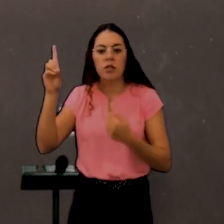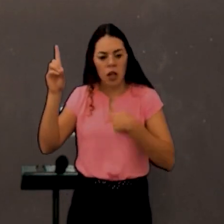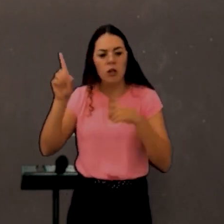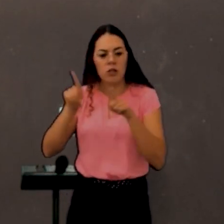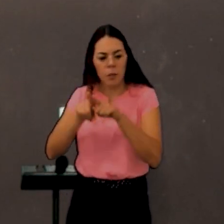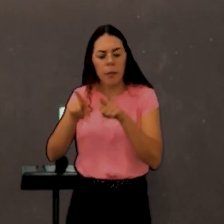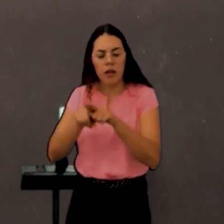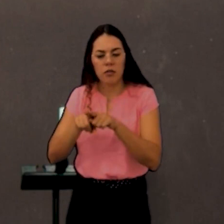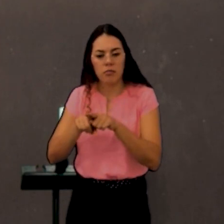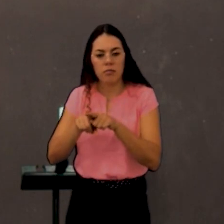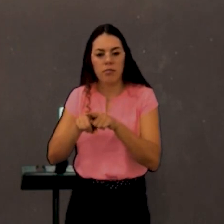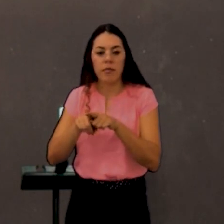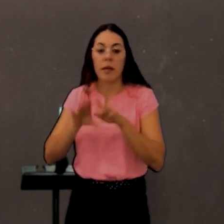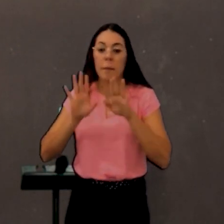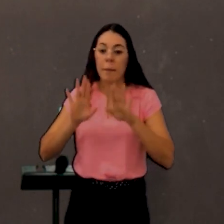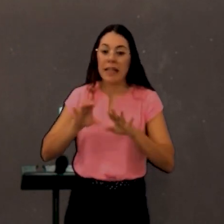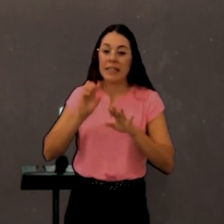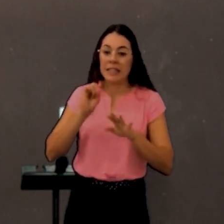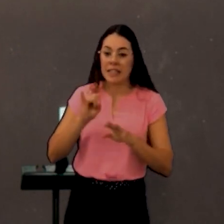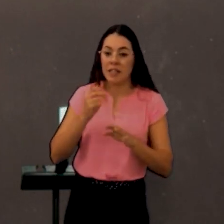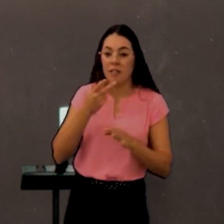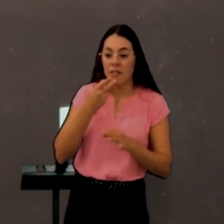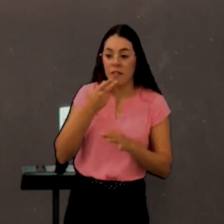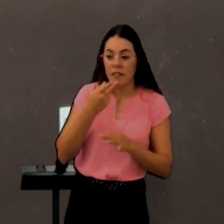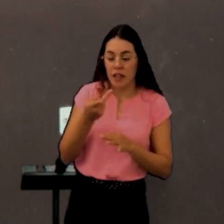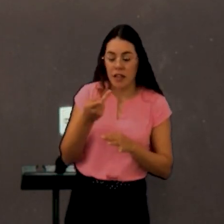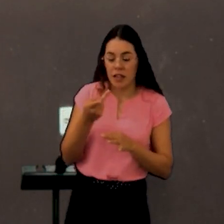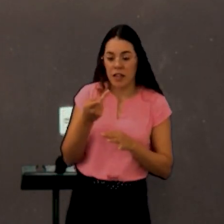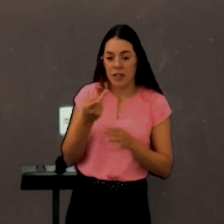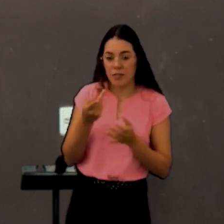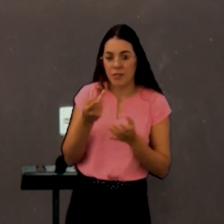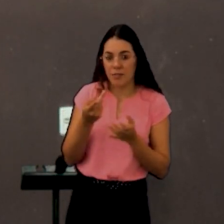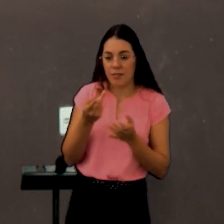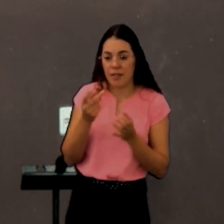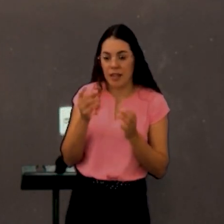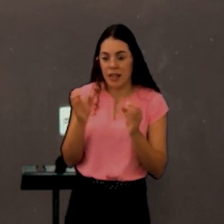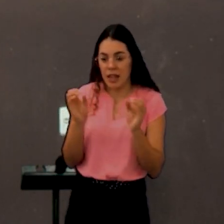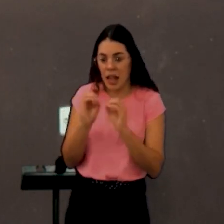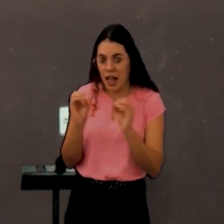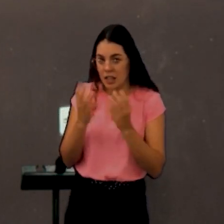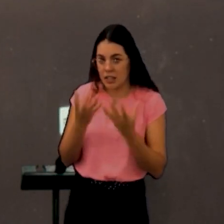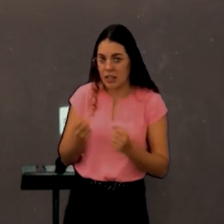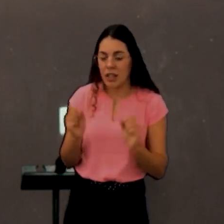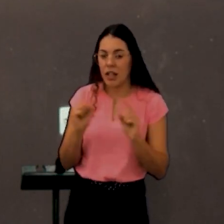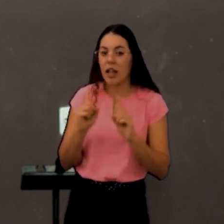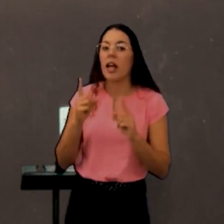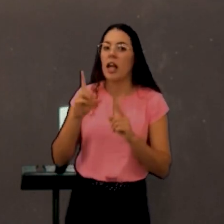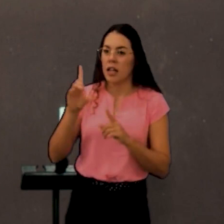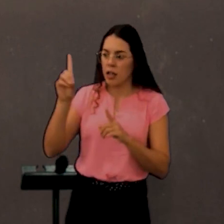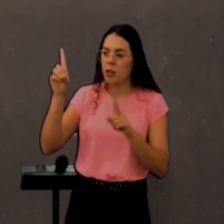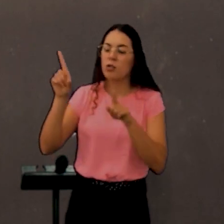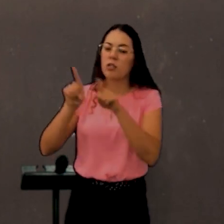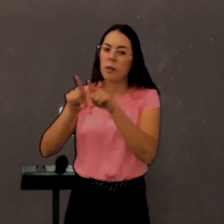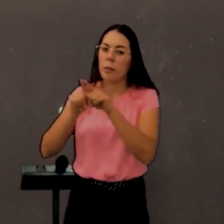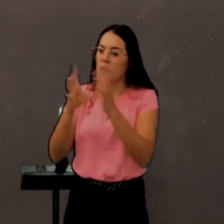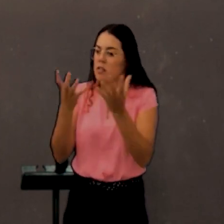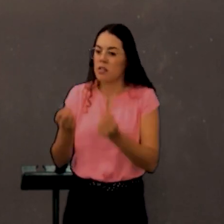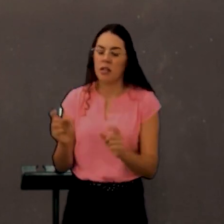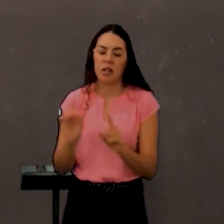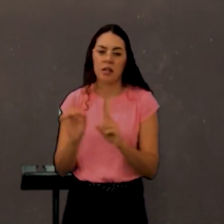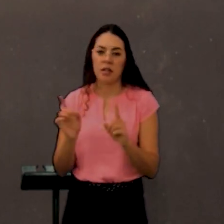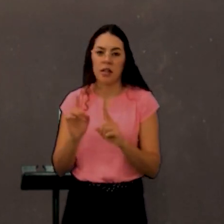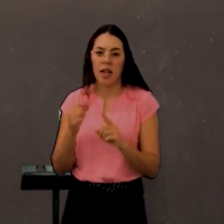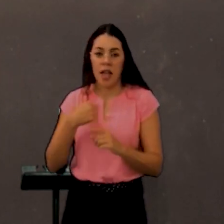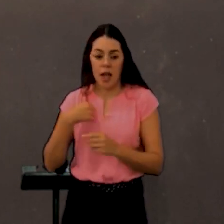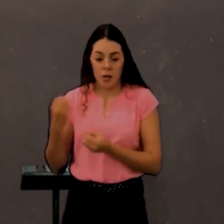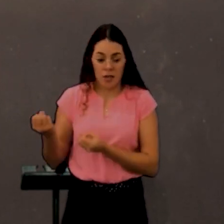céus. Mas aquele que me negar diante das pessoas, também eu o negarei diante de meu Pai que está nos céus. Não pensem que eu vim